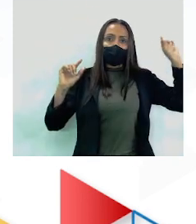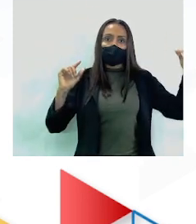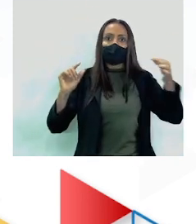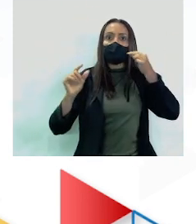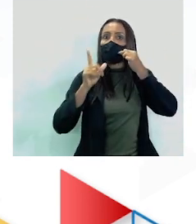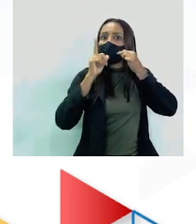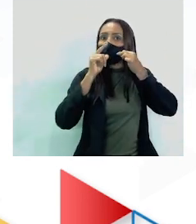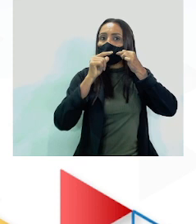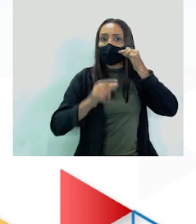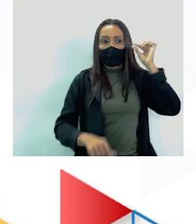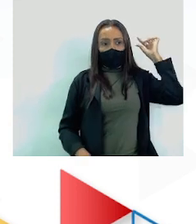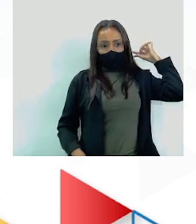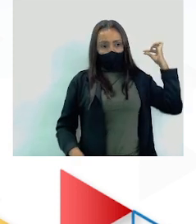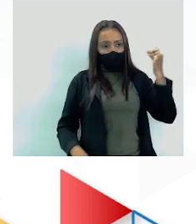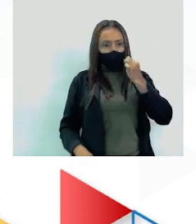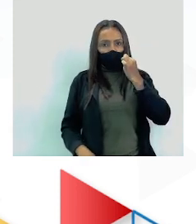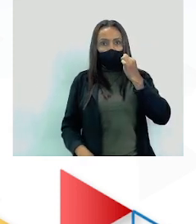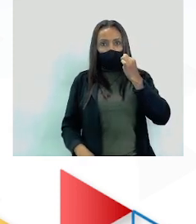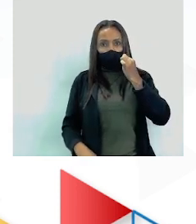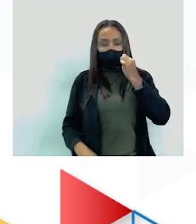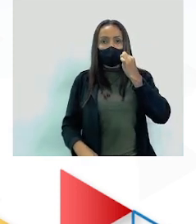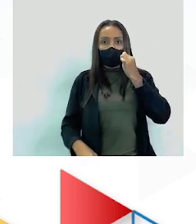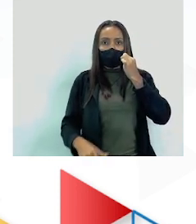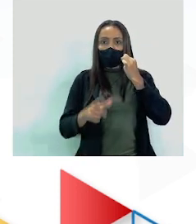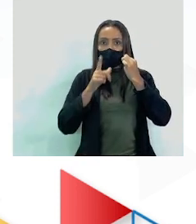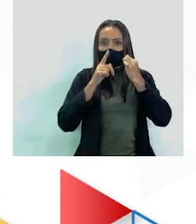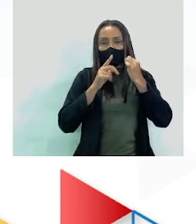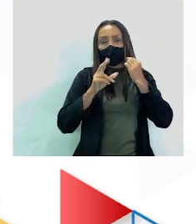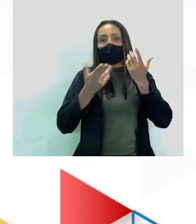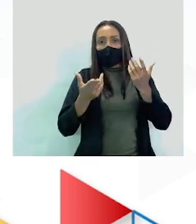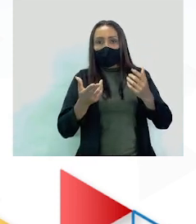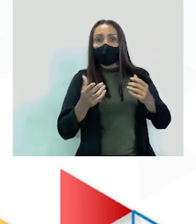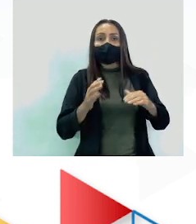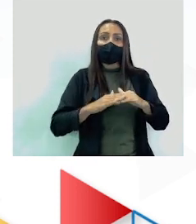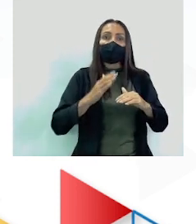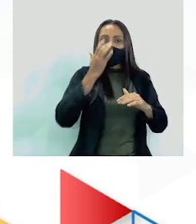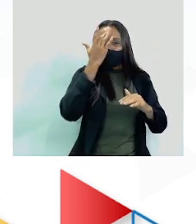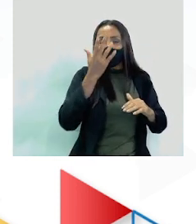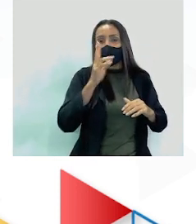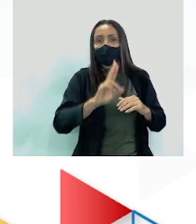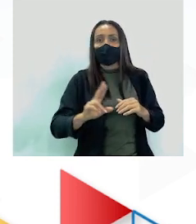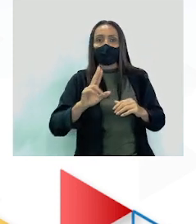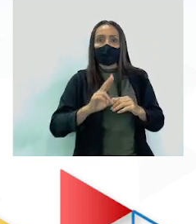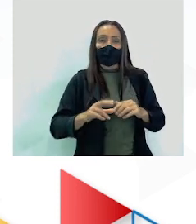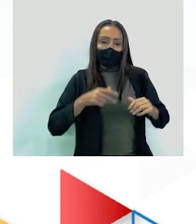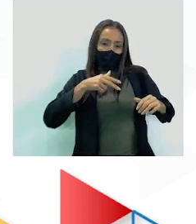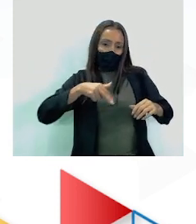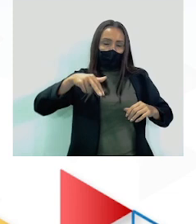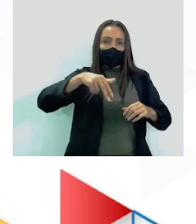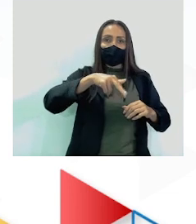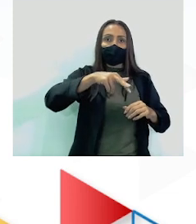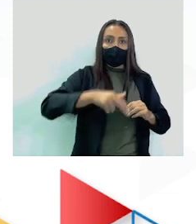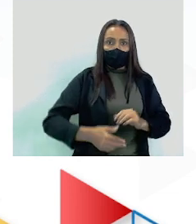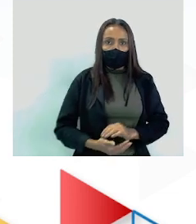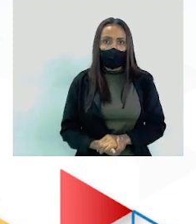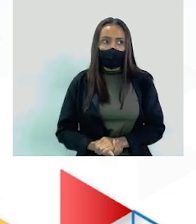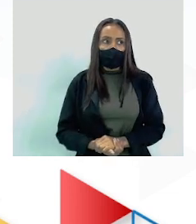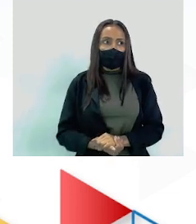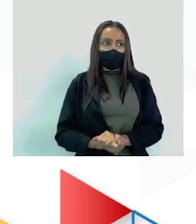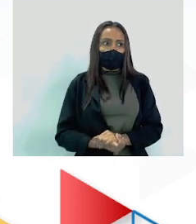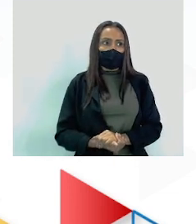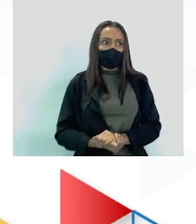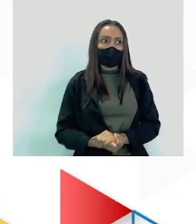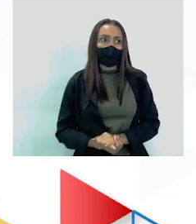água e você toma ela através de um canudo, né? Mas alguns ainda usam aí o cantil, que é uma garrafa aí meio que de vidro para você poder ir